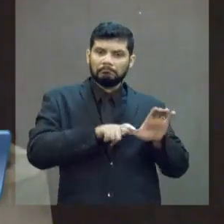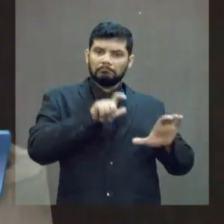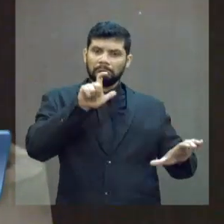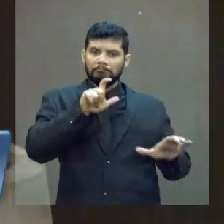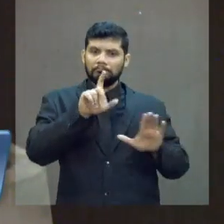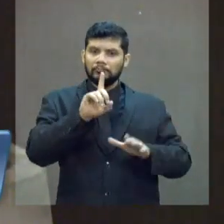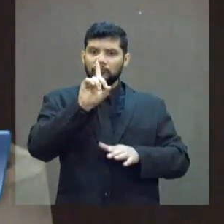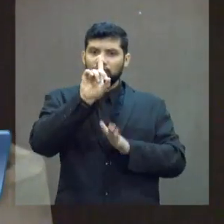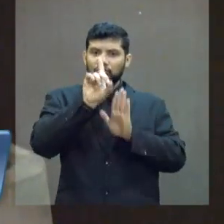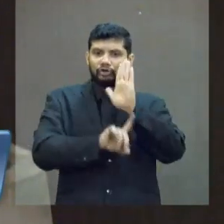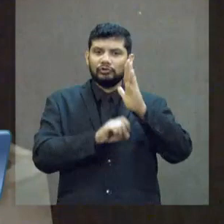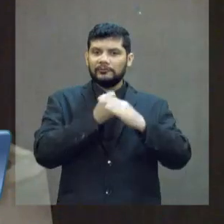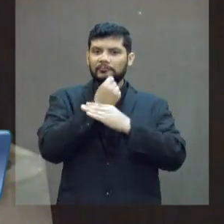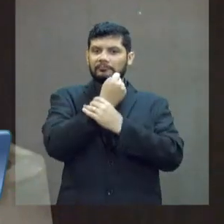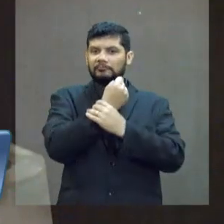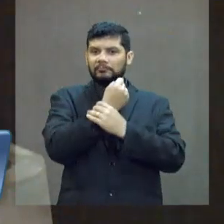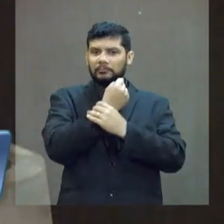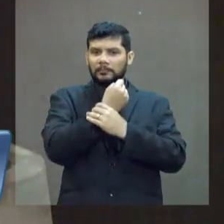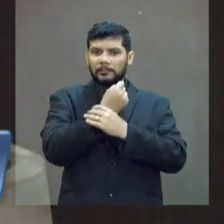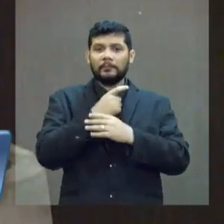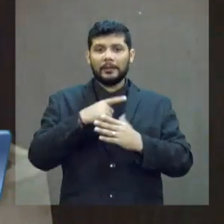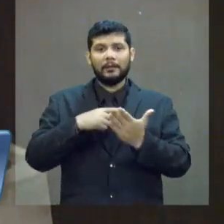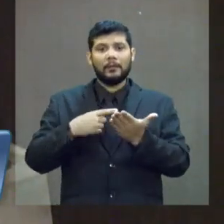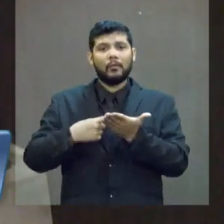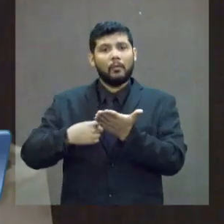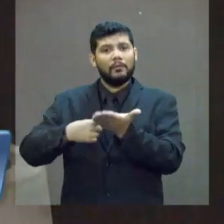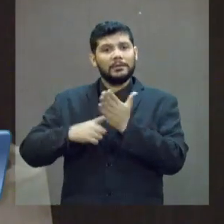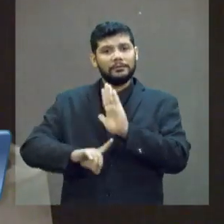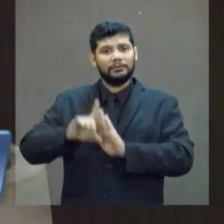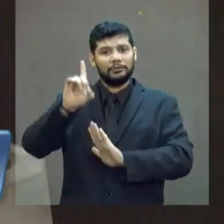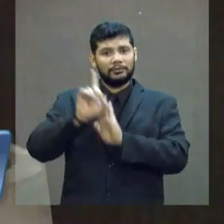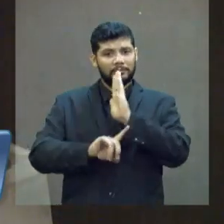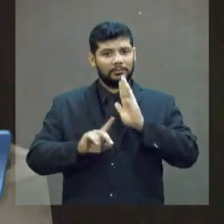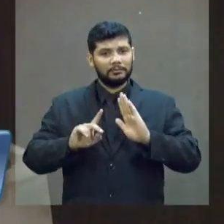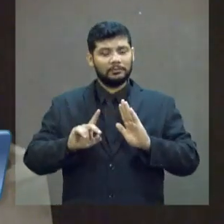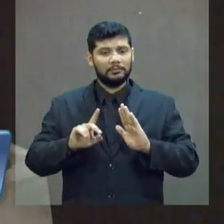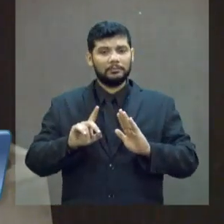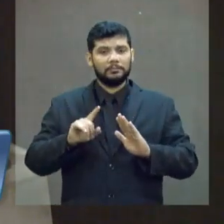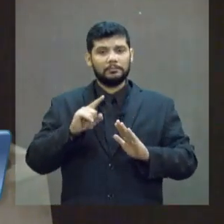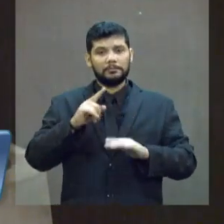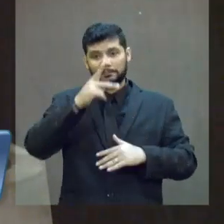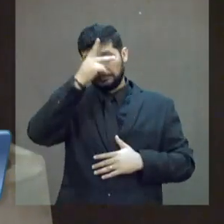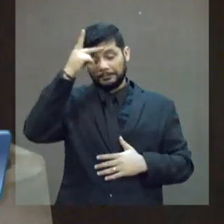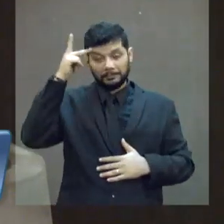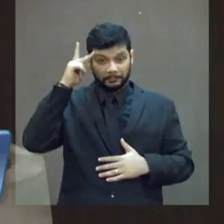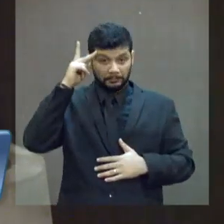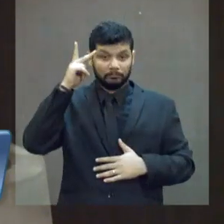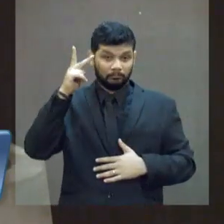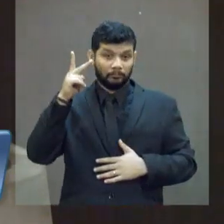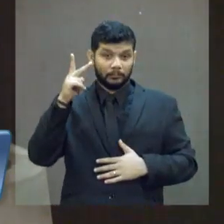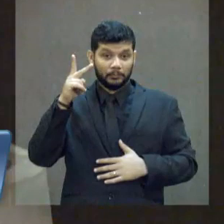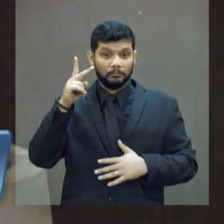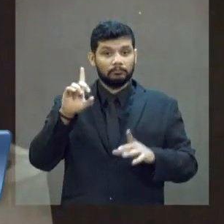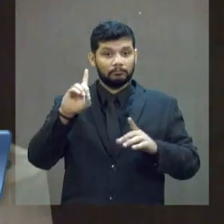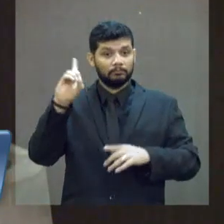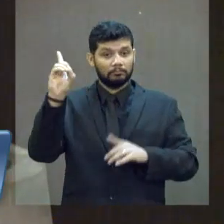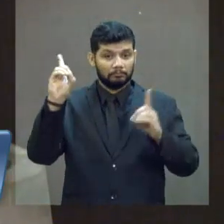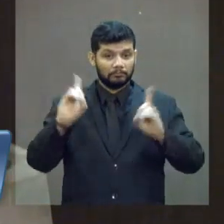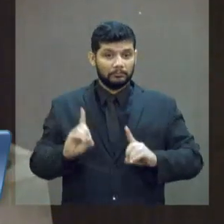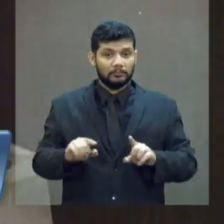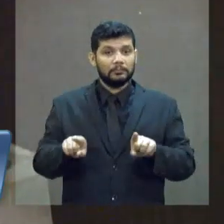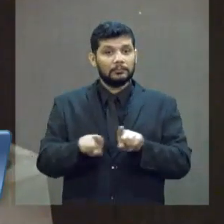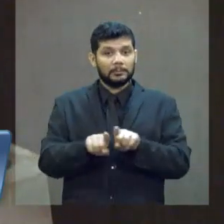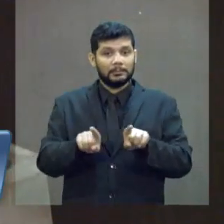são assegurados, tanto pela Convenção Internacional dos Direitos da Pessoa com Deficiência, como pela Lei Brasileira da Inclusão, que incorpora a